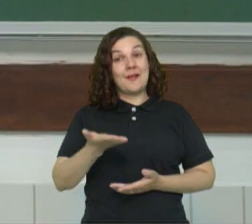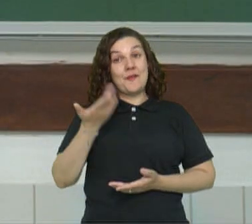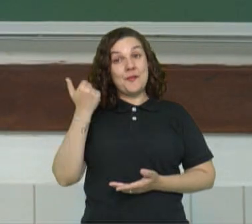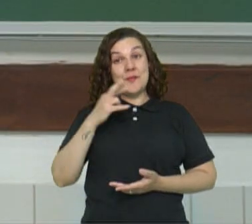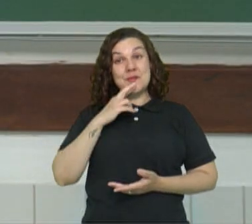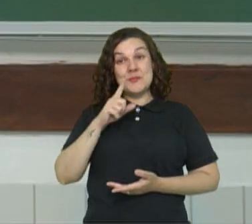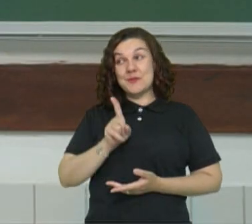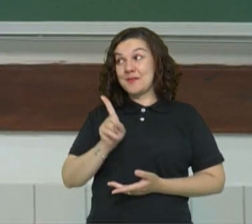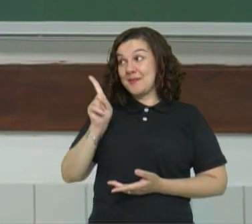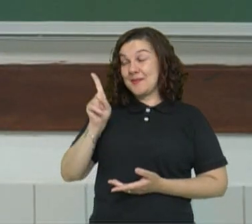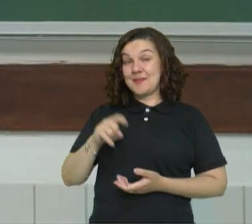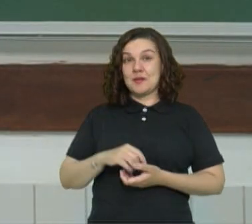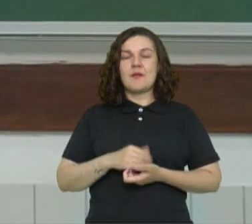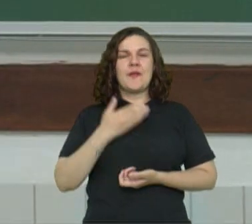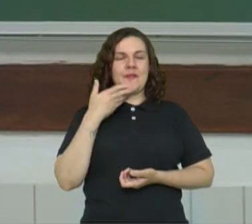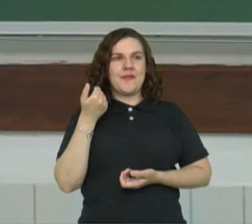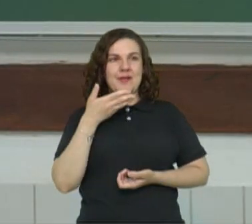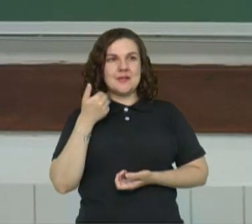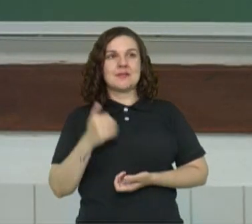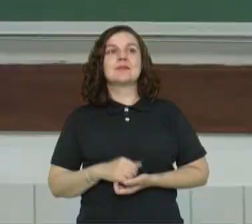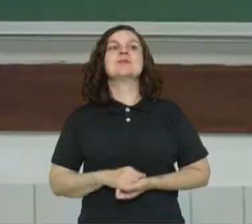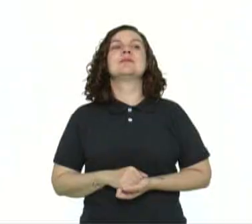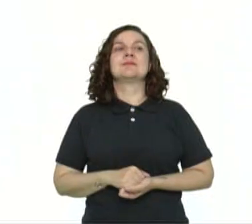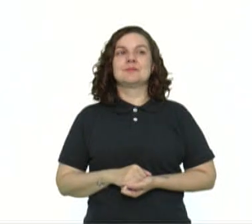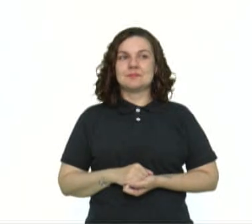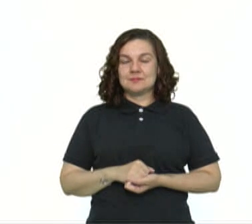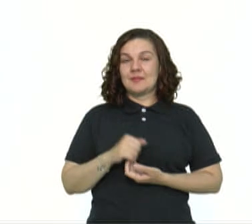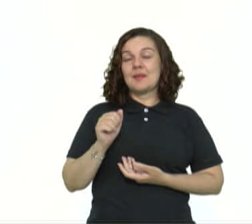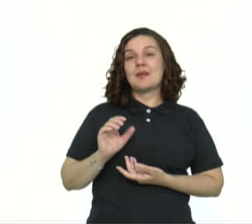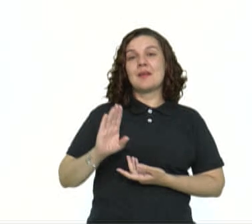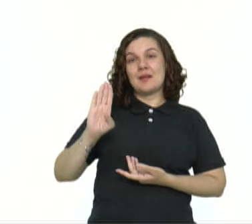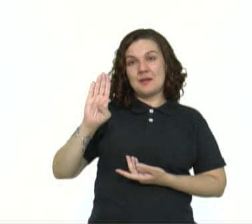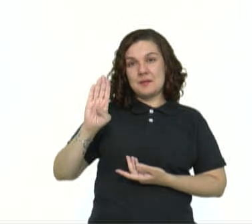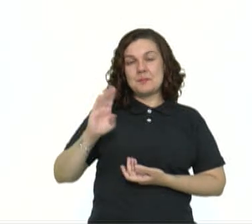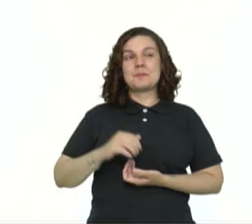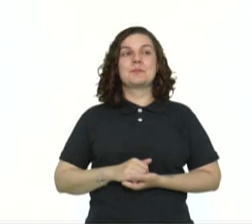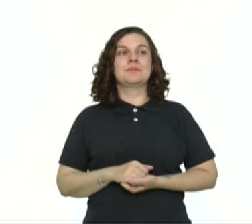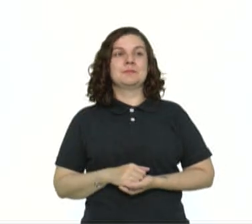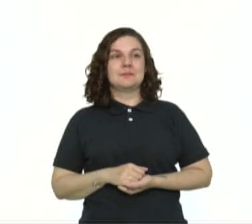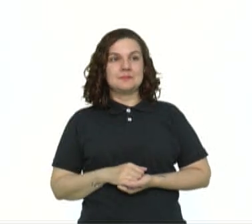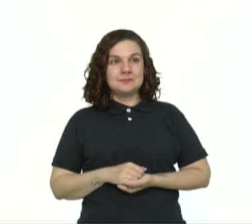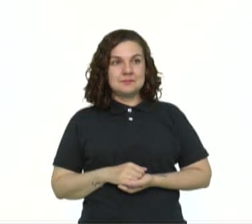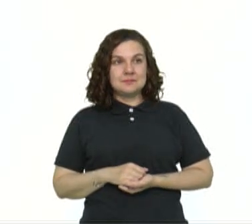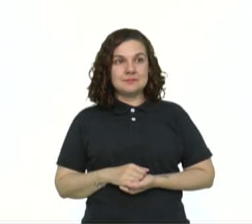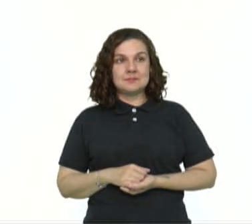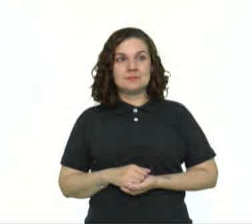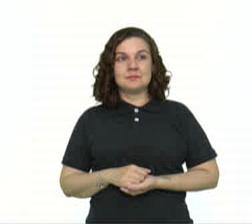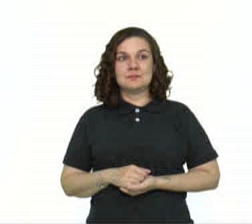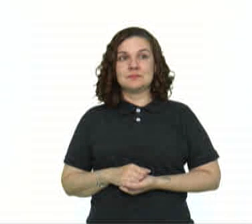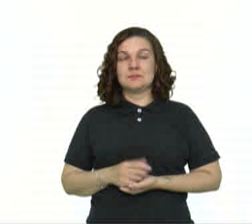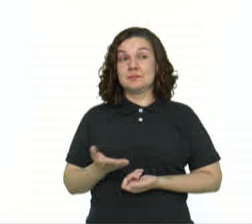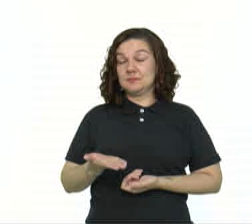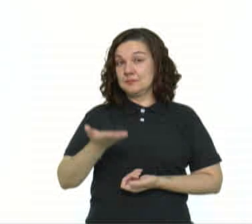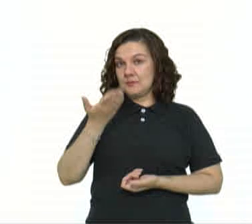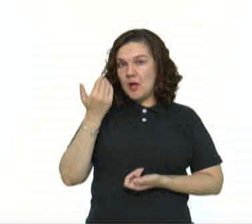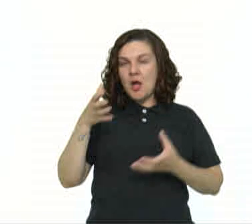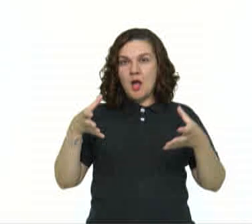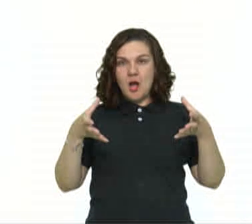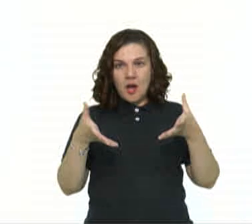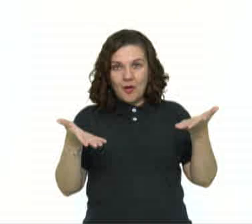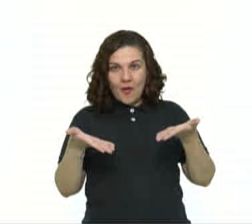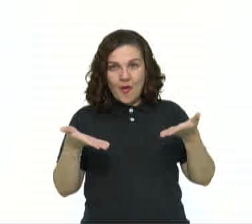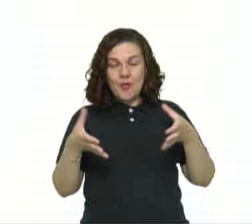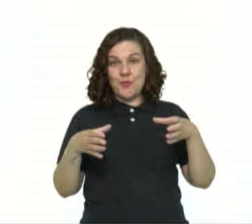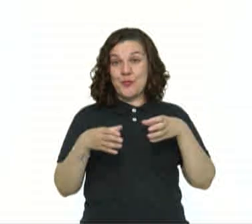Vamos ver o que você respondeu, porque está muito fácil, né? É claro que é a questão B, Tenochtitlan. Vamos